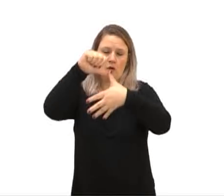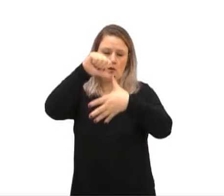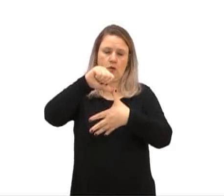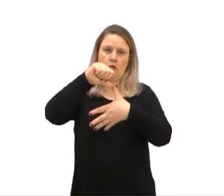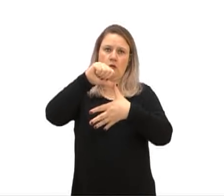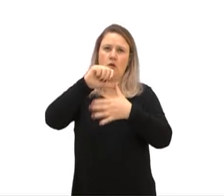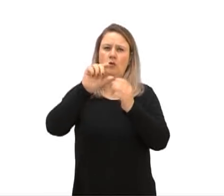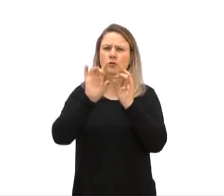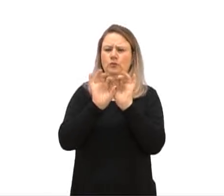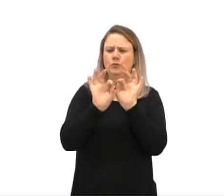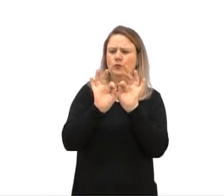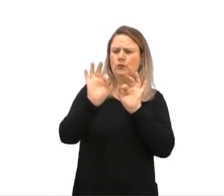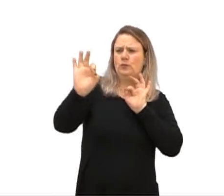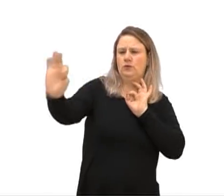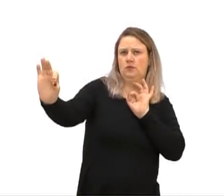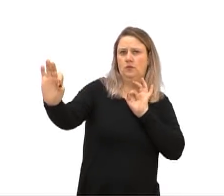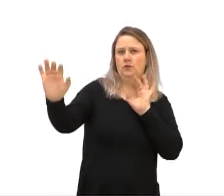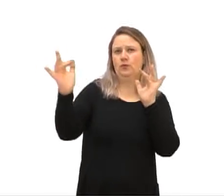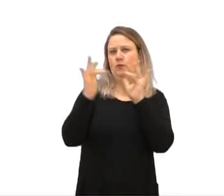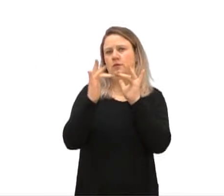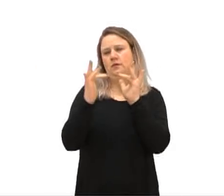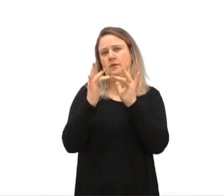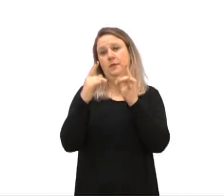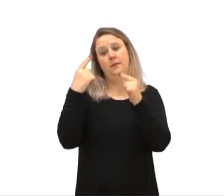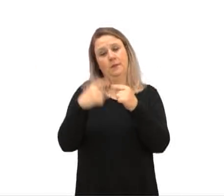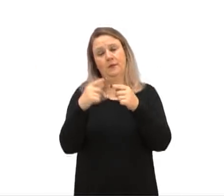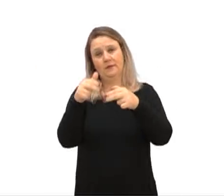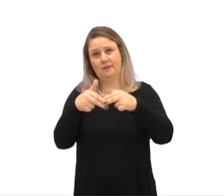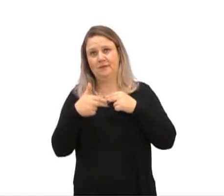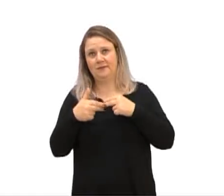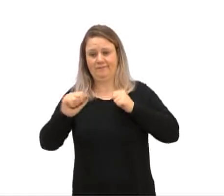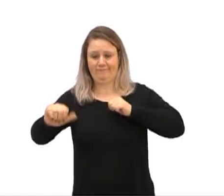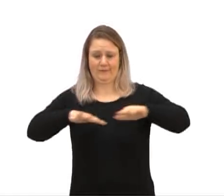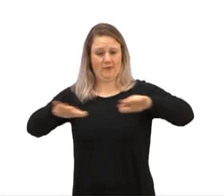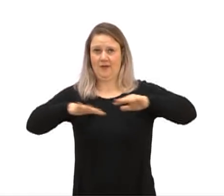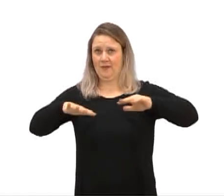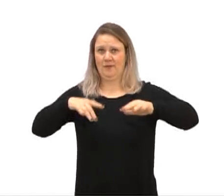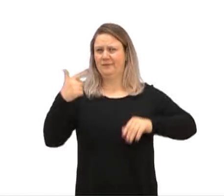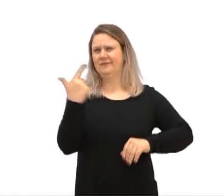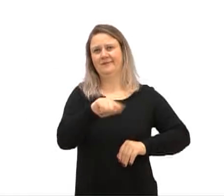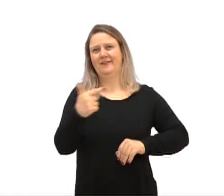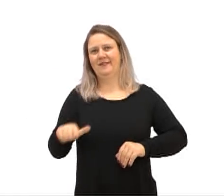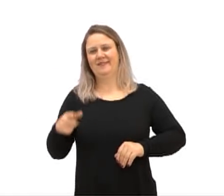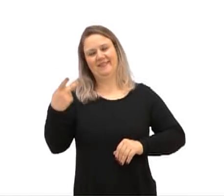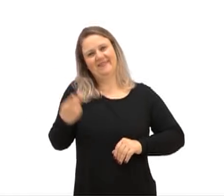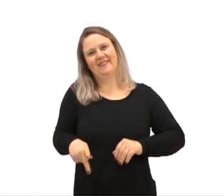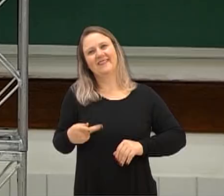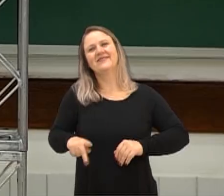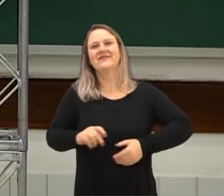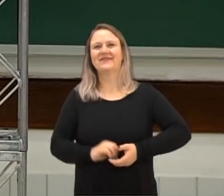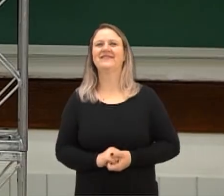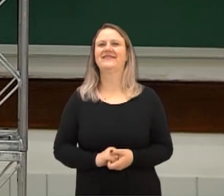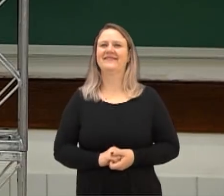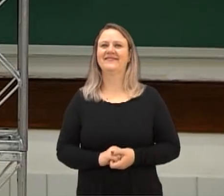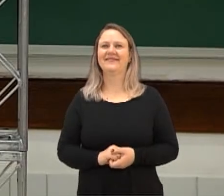do contato de outras placas, por isso não há terremotos importantes por aqui,